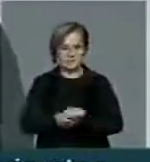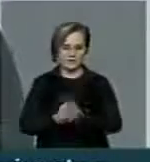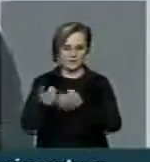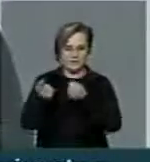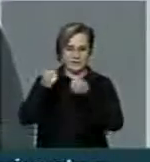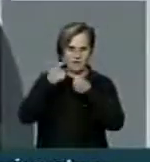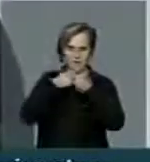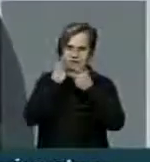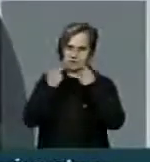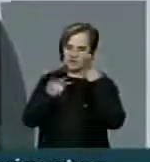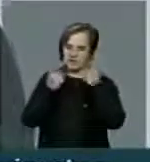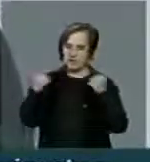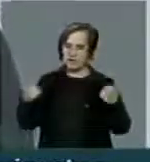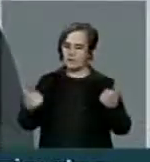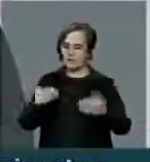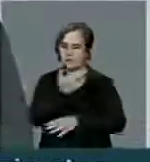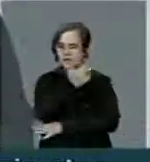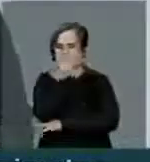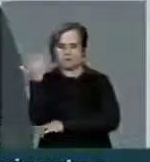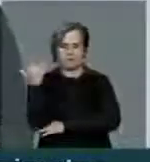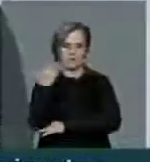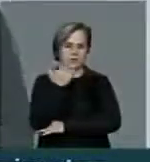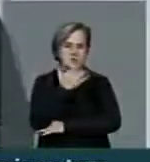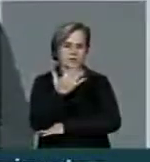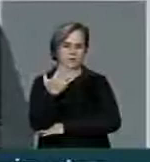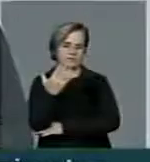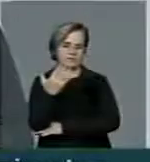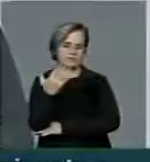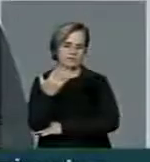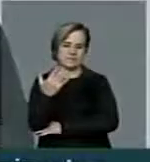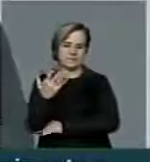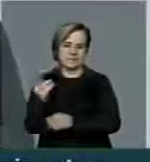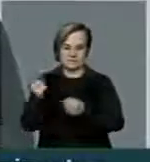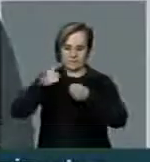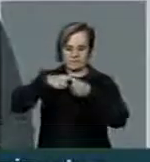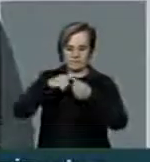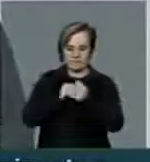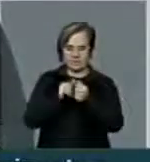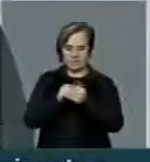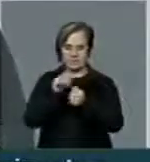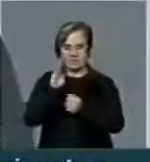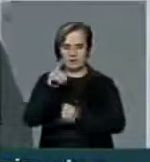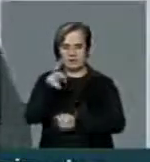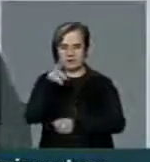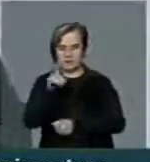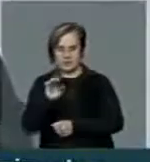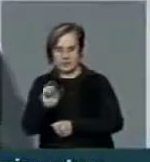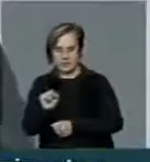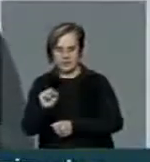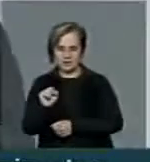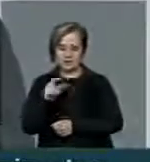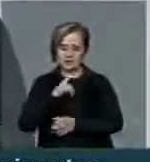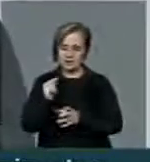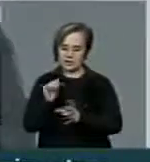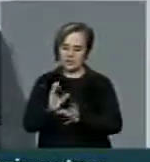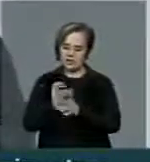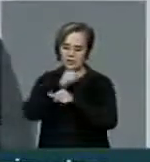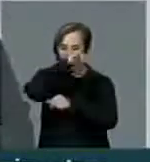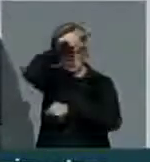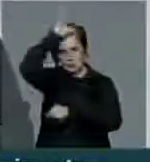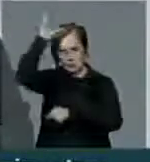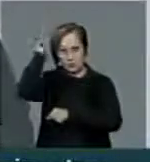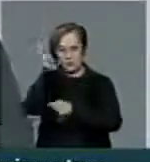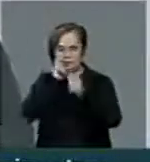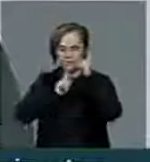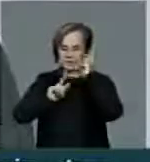Voltando, eu disse o seguinte: o Ministério do Meio Ambiente, em parceria com o BNDES, que é o gestor do Fundo Amazônia, nós